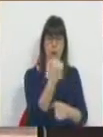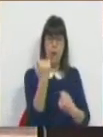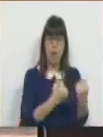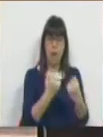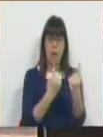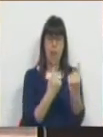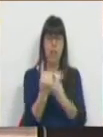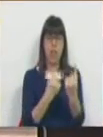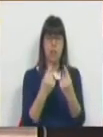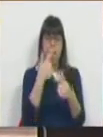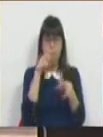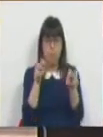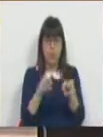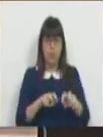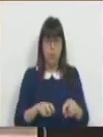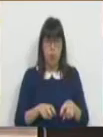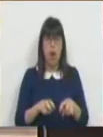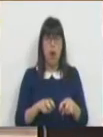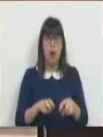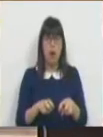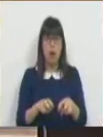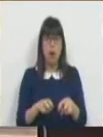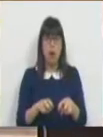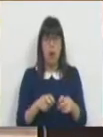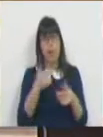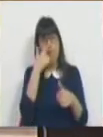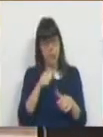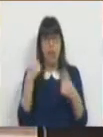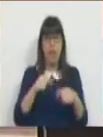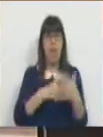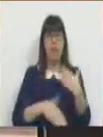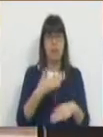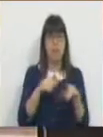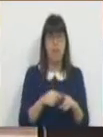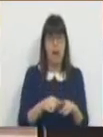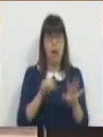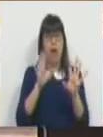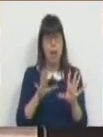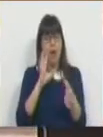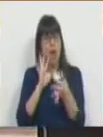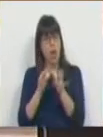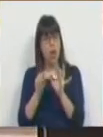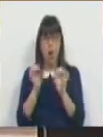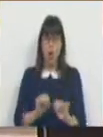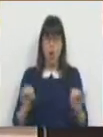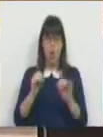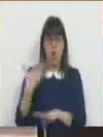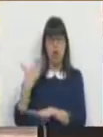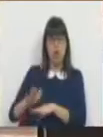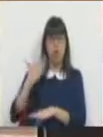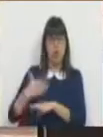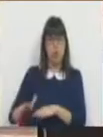viaturas para transporte coletivo de pessoas e para pessoas com deficiência. Não faz qualquer sentido